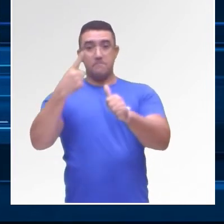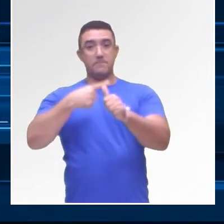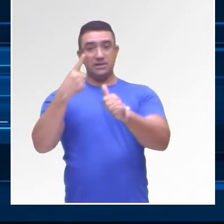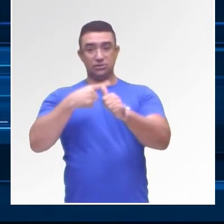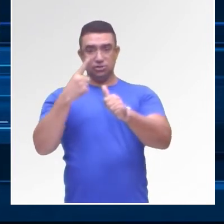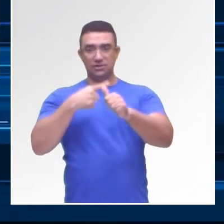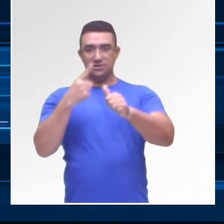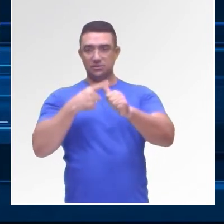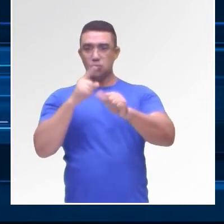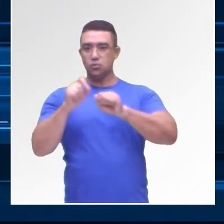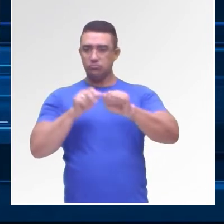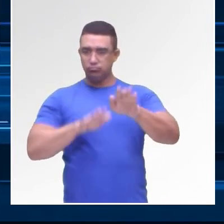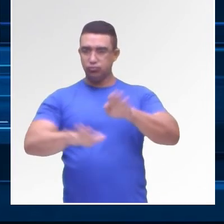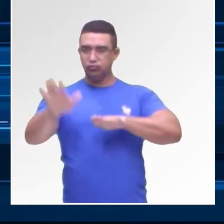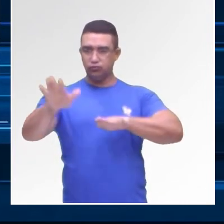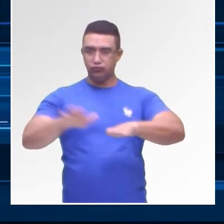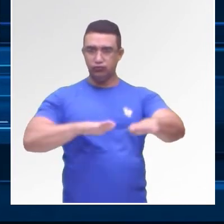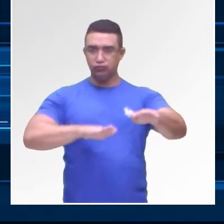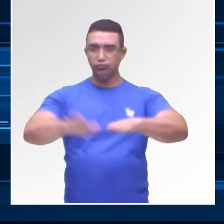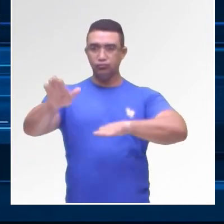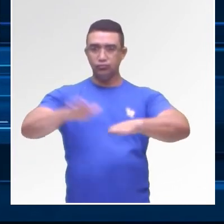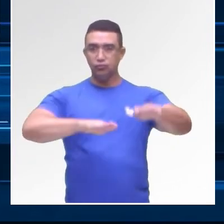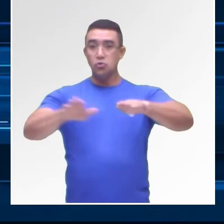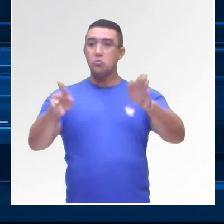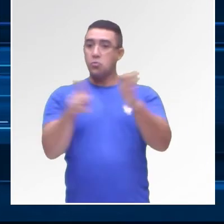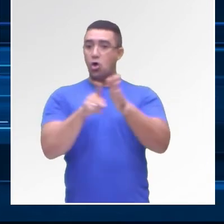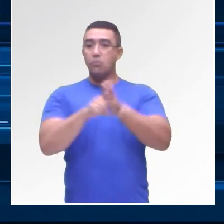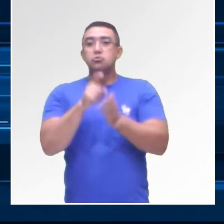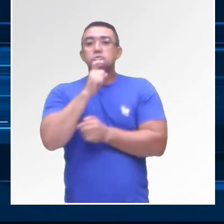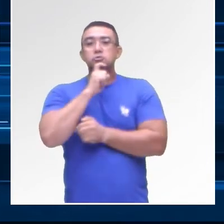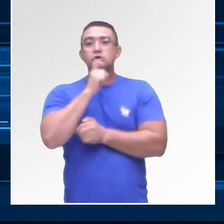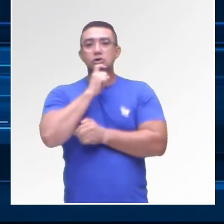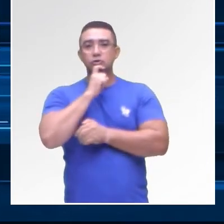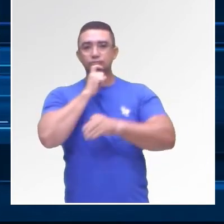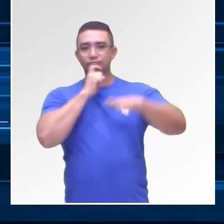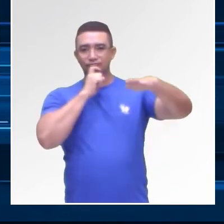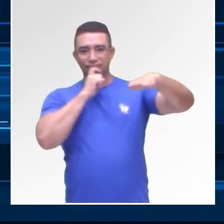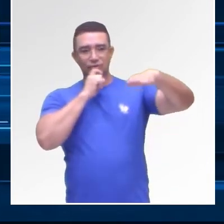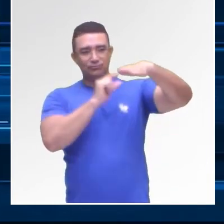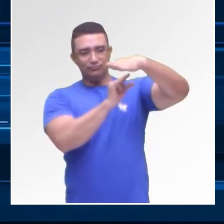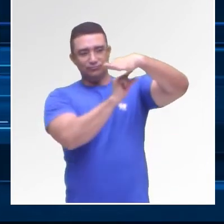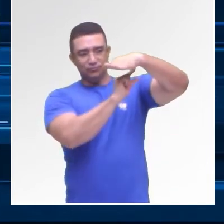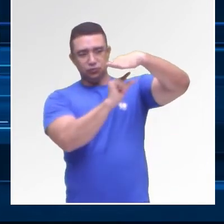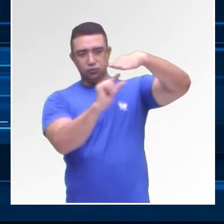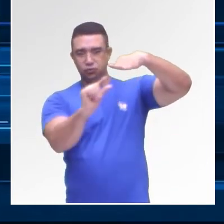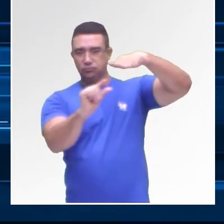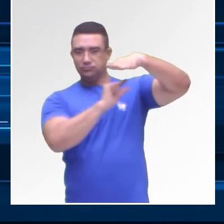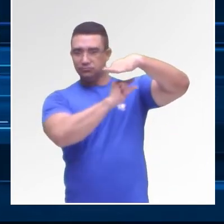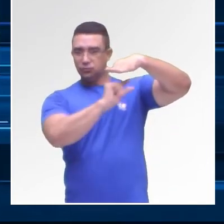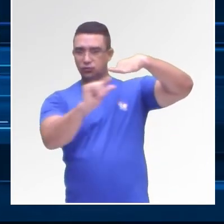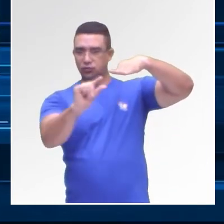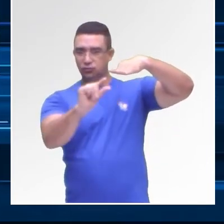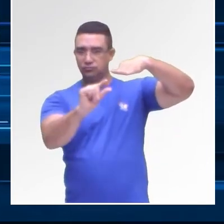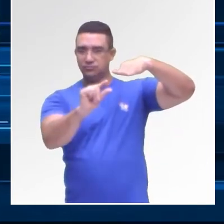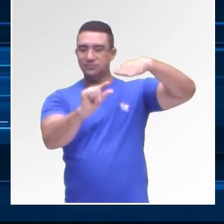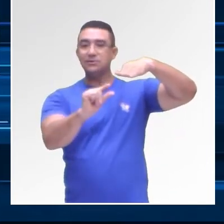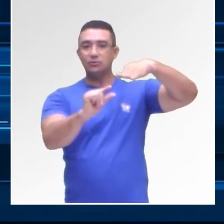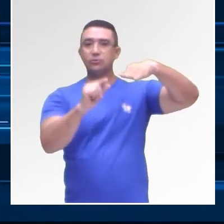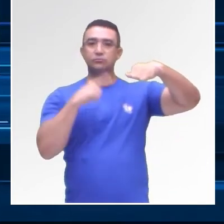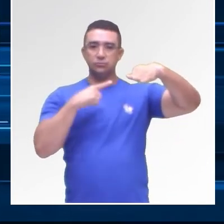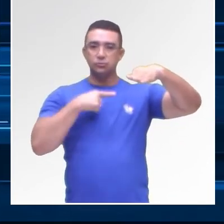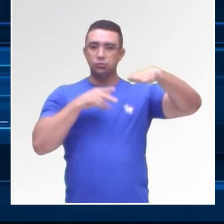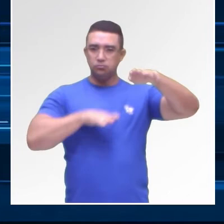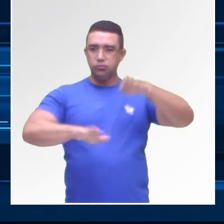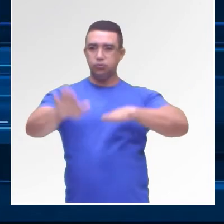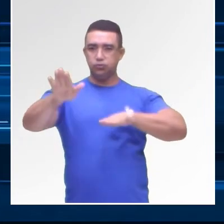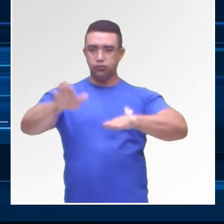da patinação sobre o gelo. Então, a Bélgica é um lugar lá na Europa, é um país na